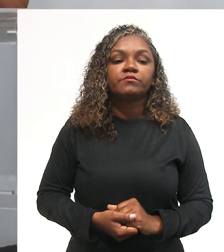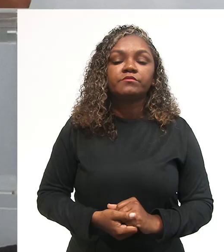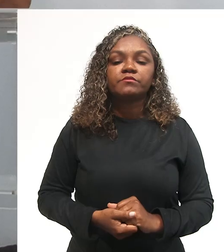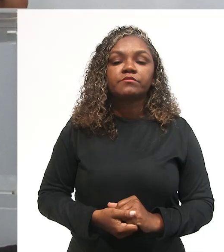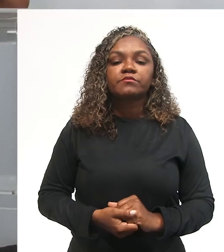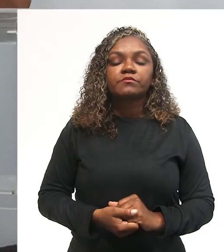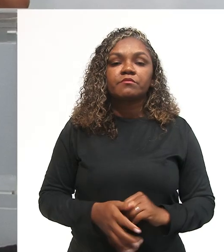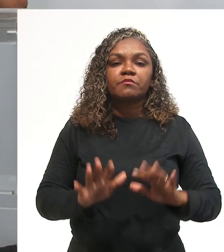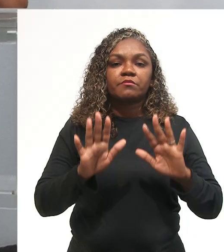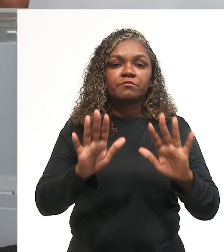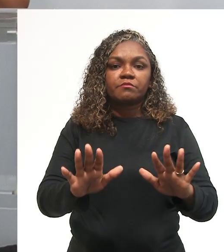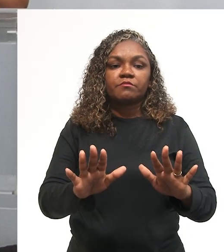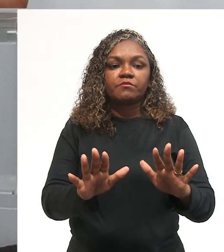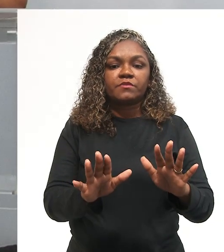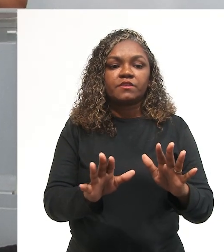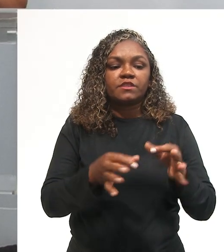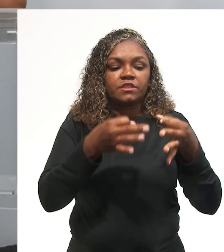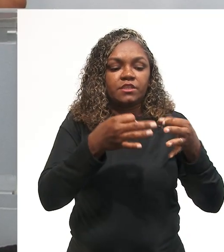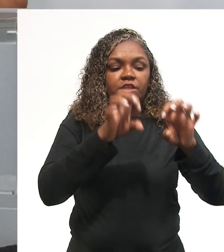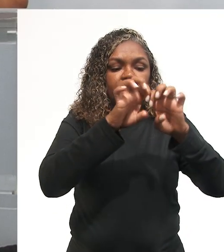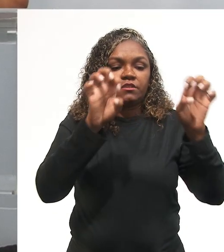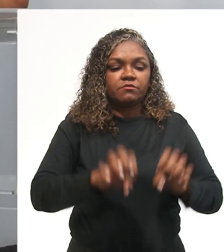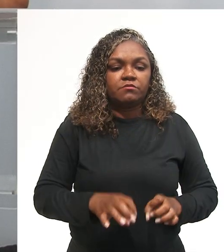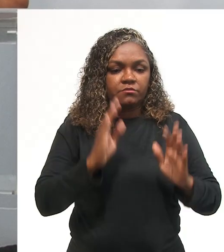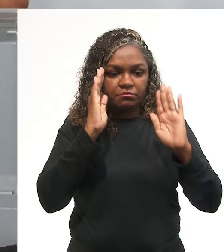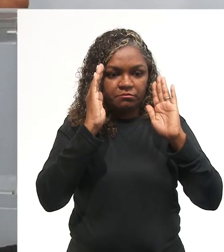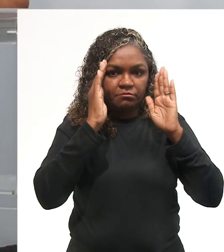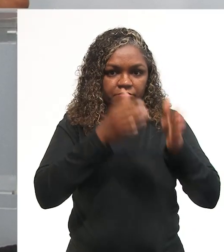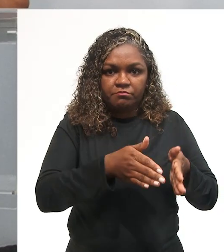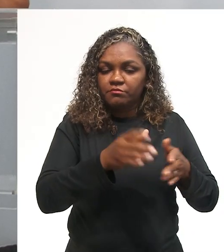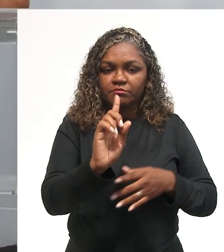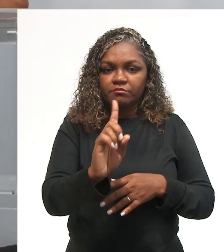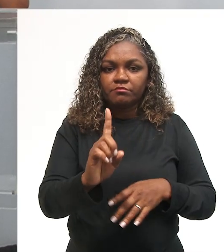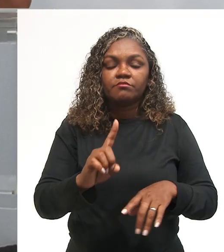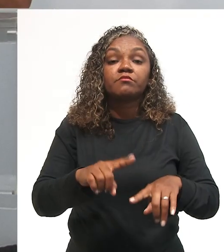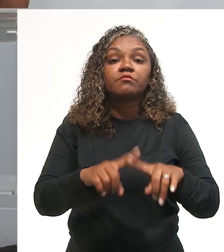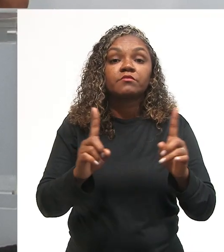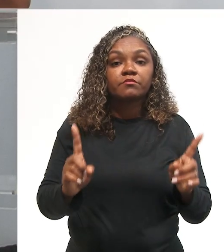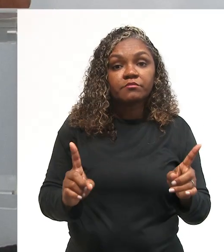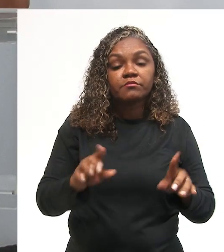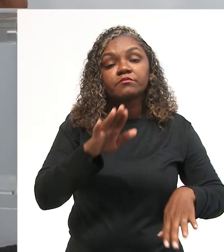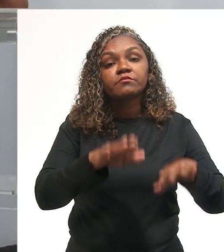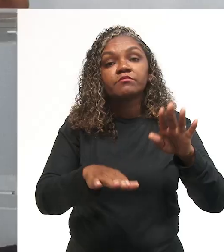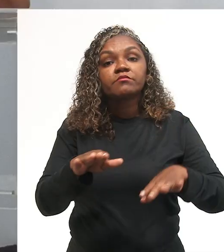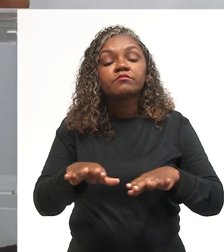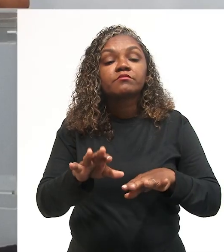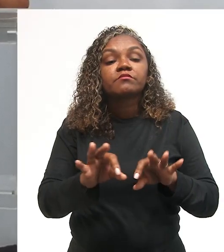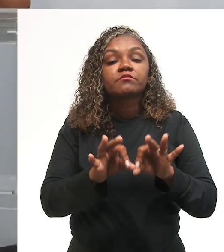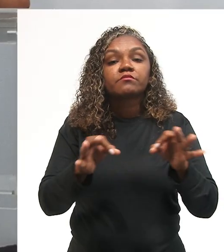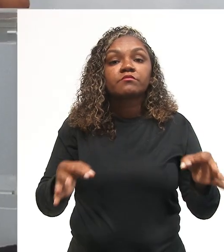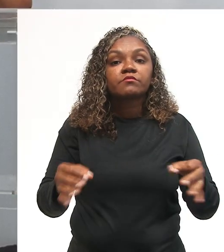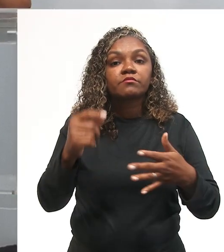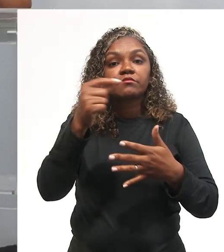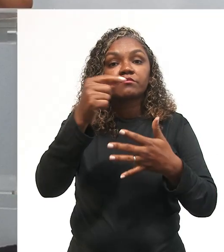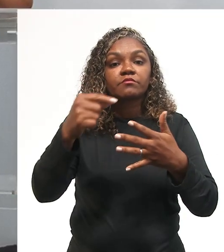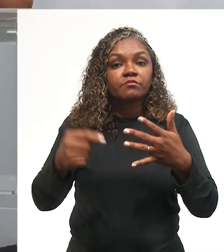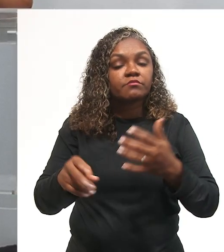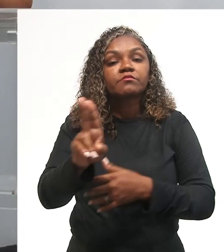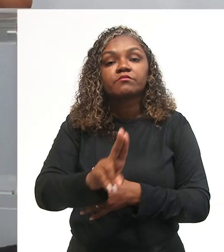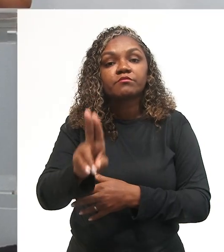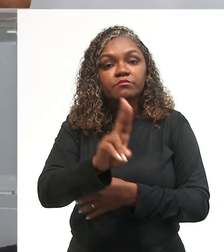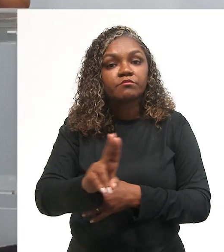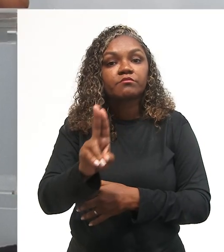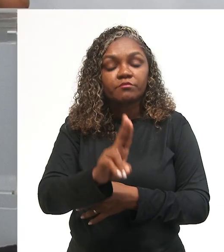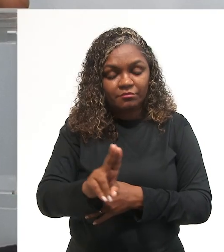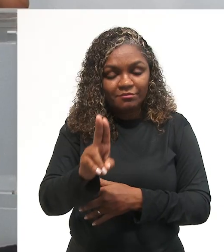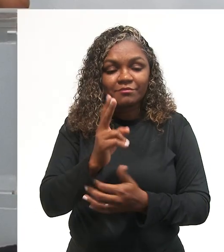Não necessariamente seguindo essa estrutura da ABNT, tá? Mas considerando elementos que são